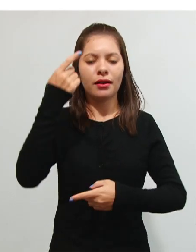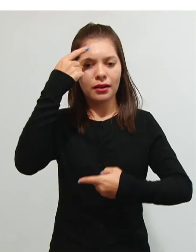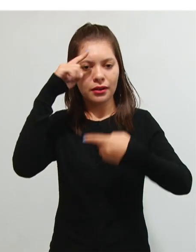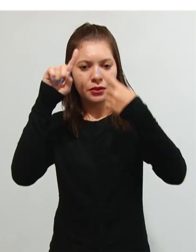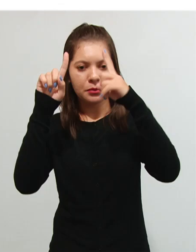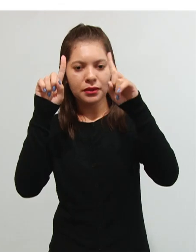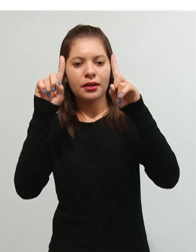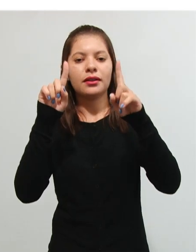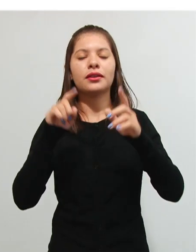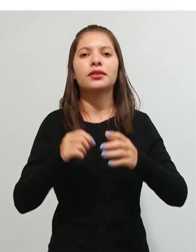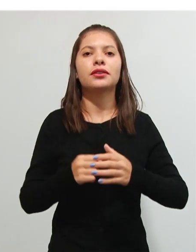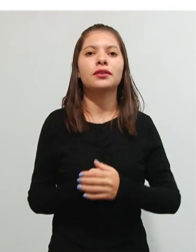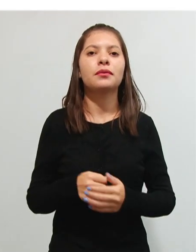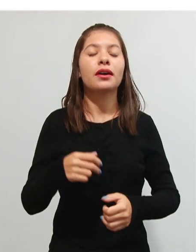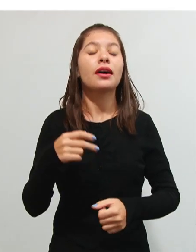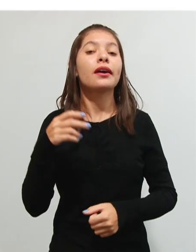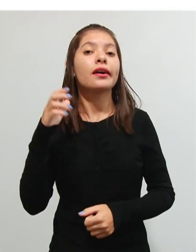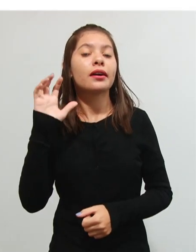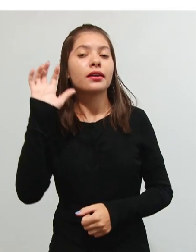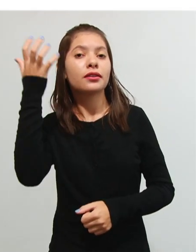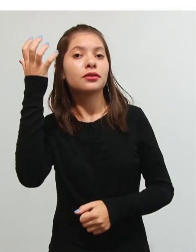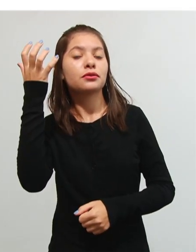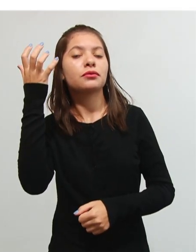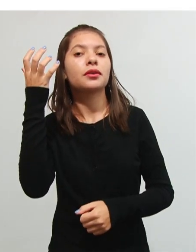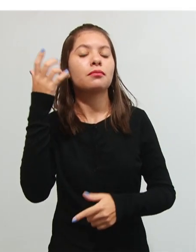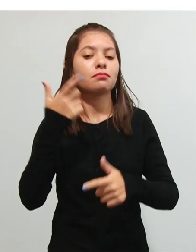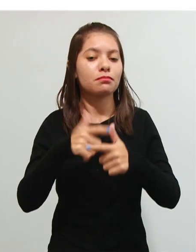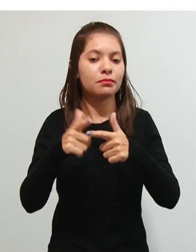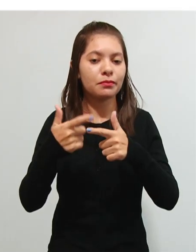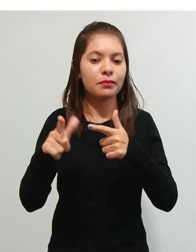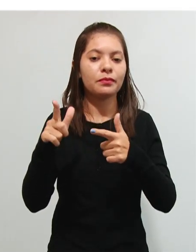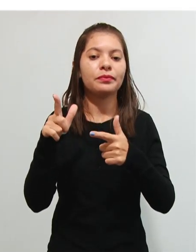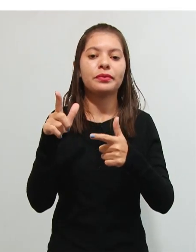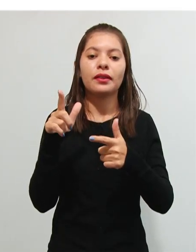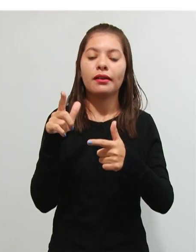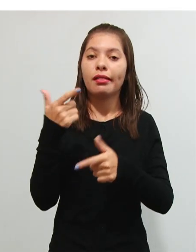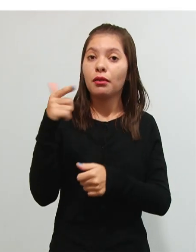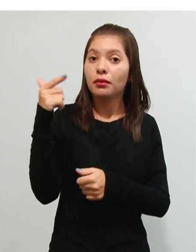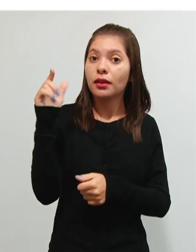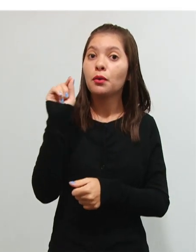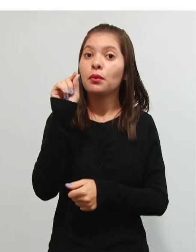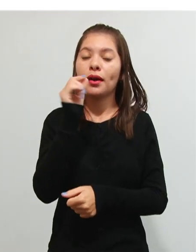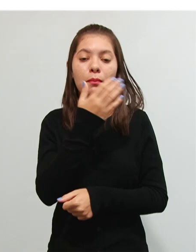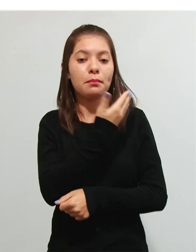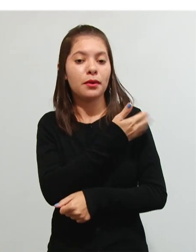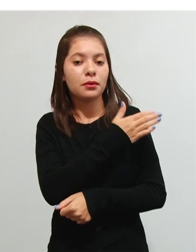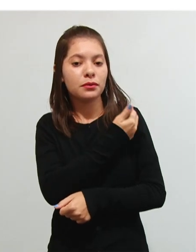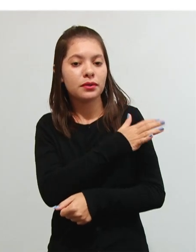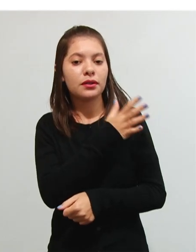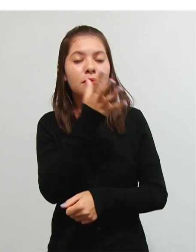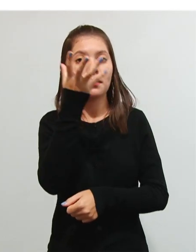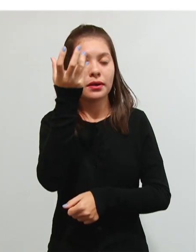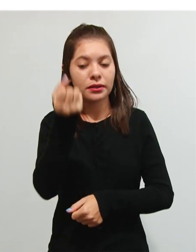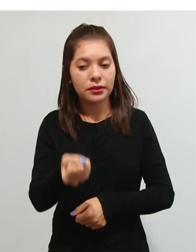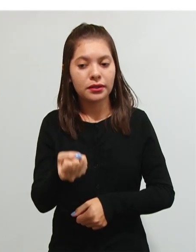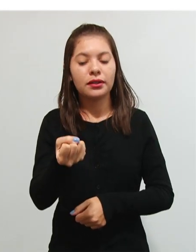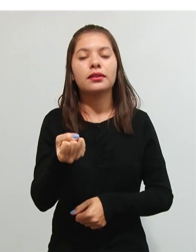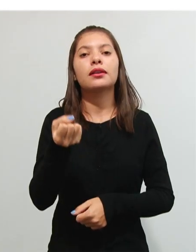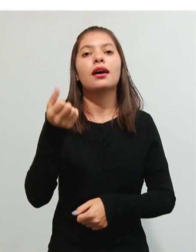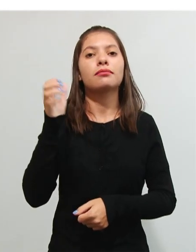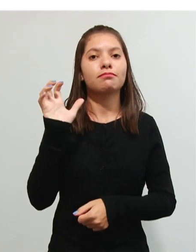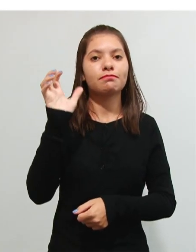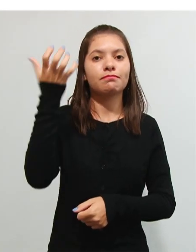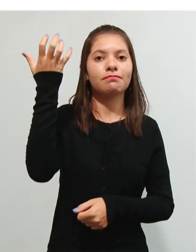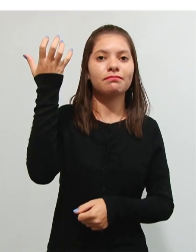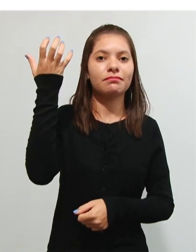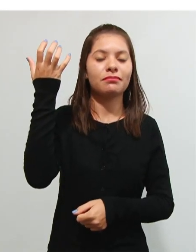criatividade, espontaneidade, solução de problemas, ausência de preconceito, aceitação de fatos. Então, para